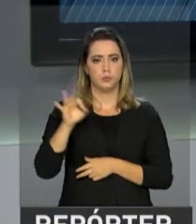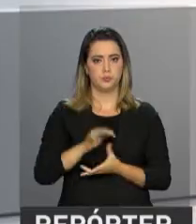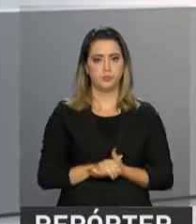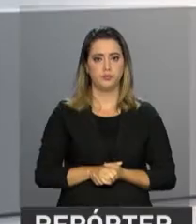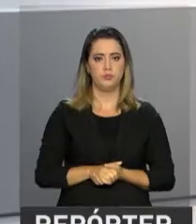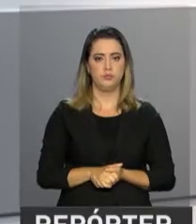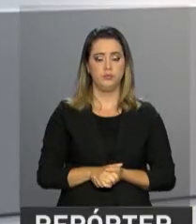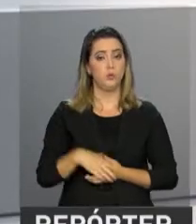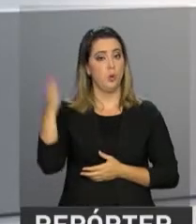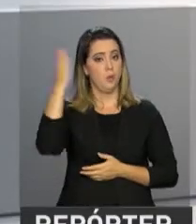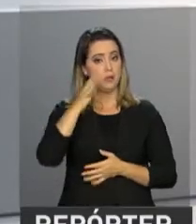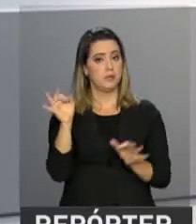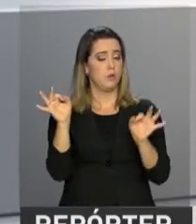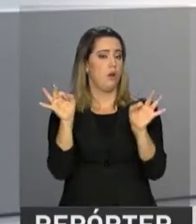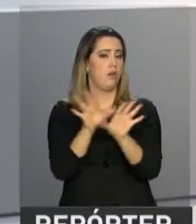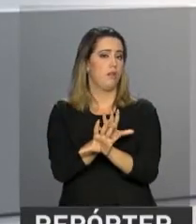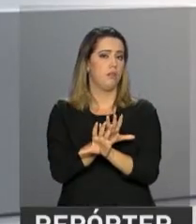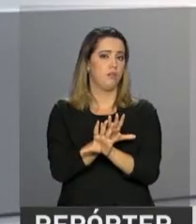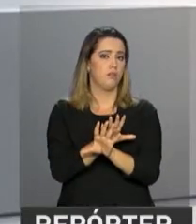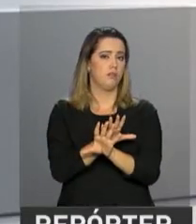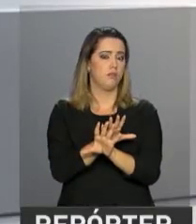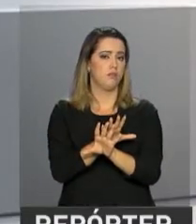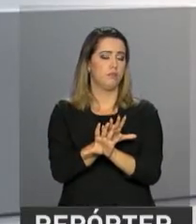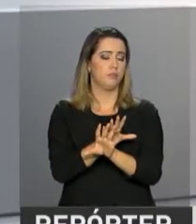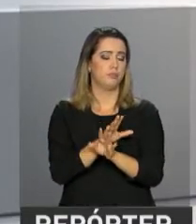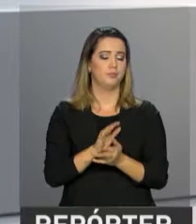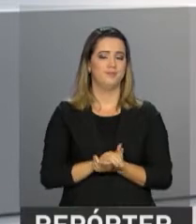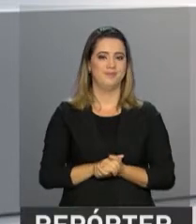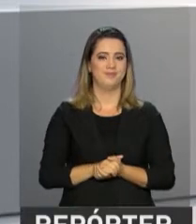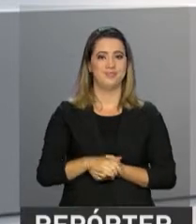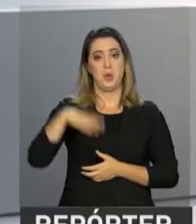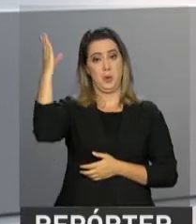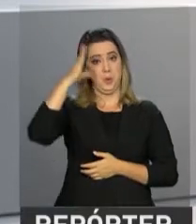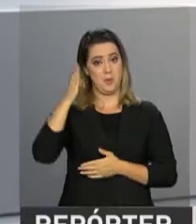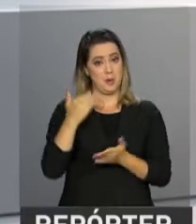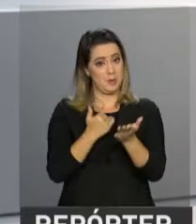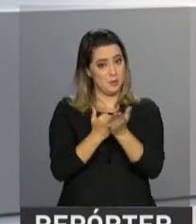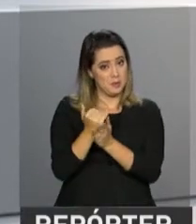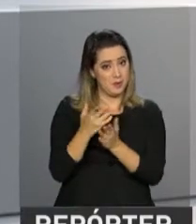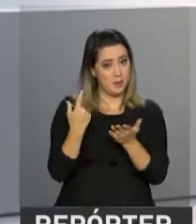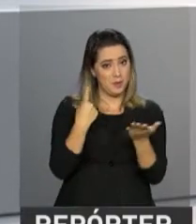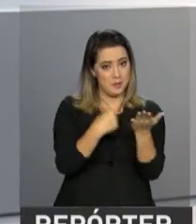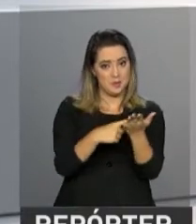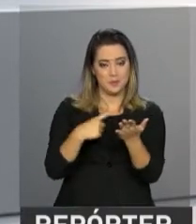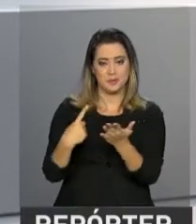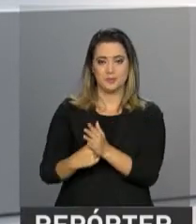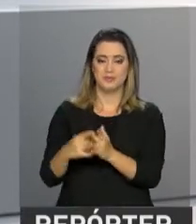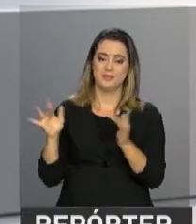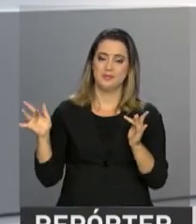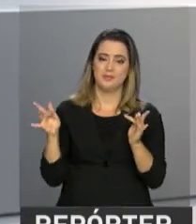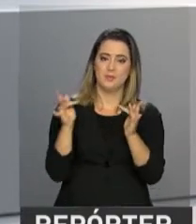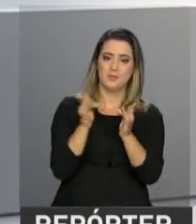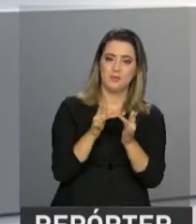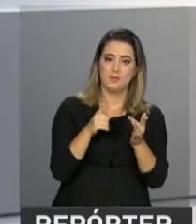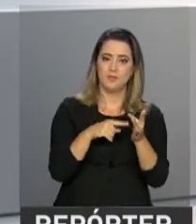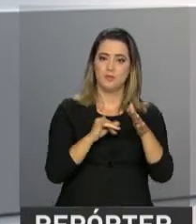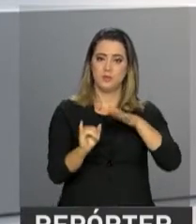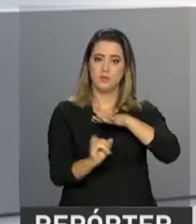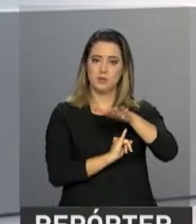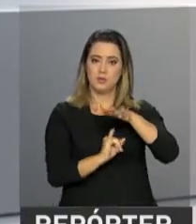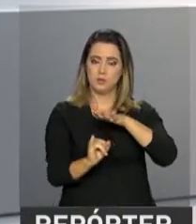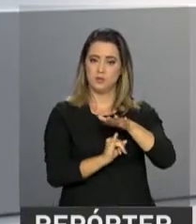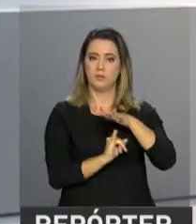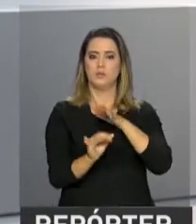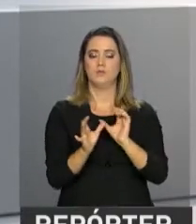85,5%. O Brasil acaba de se associar à Agência Internacional de Energia, instituição que tem como objetivo